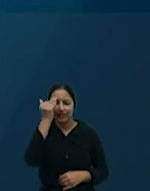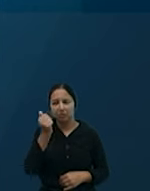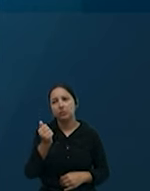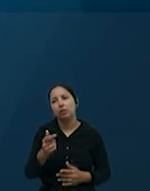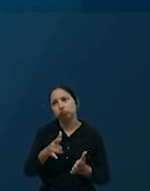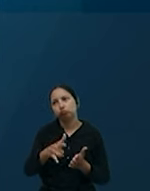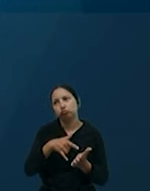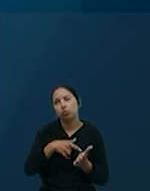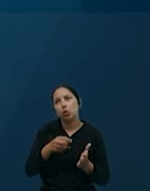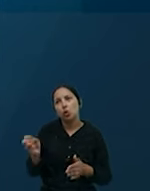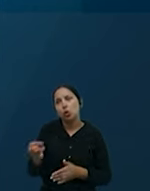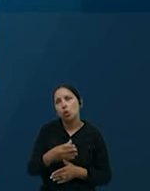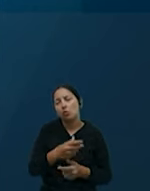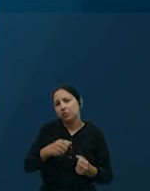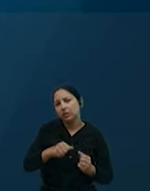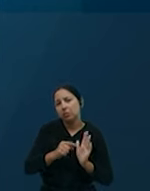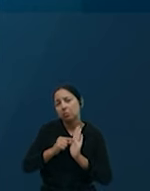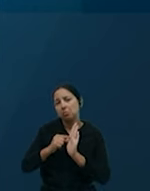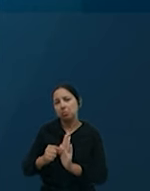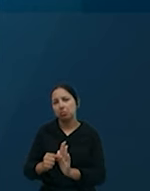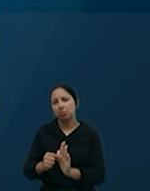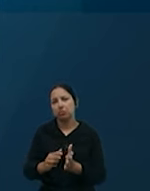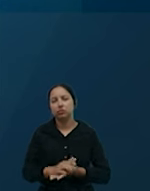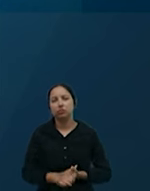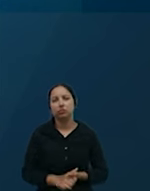Veja, um ponto importante,